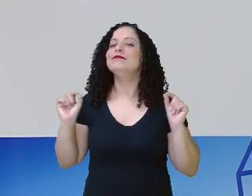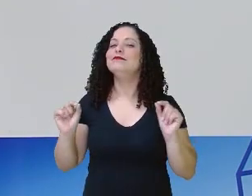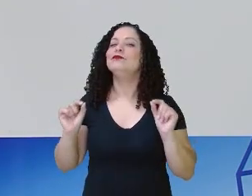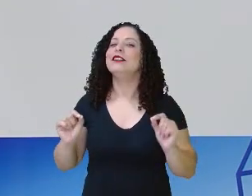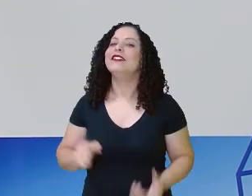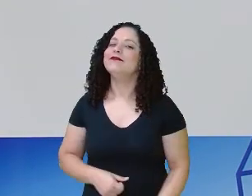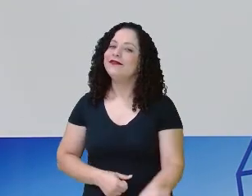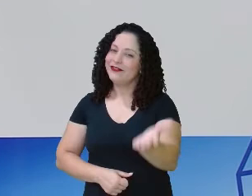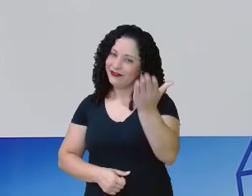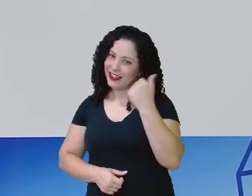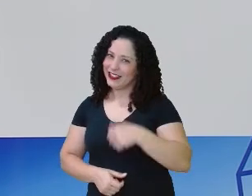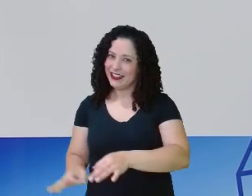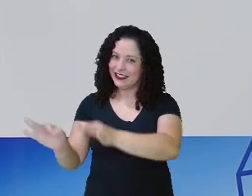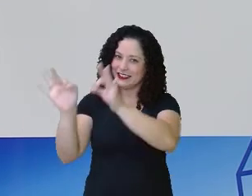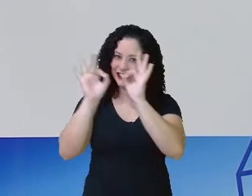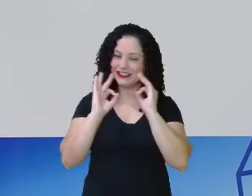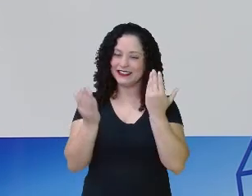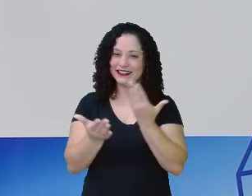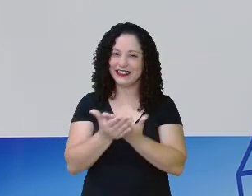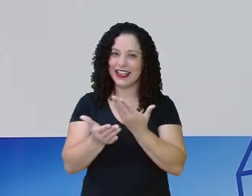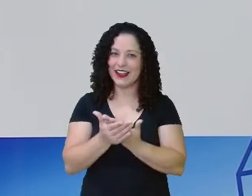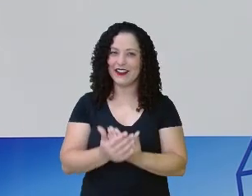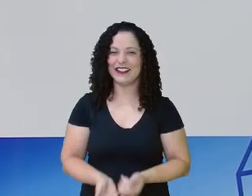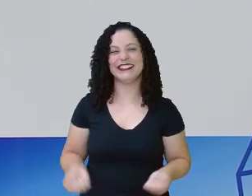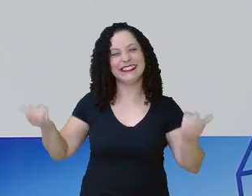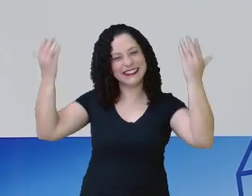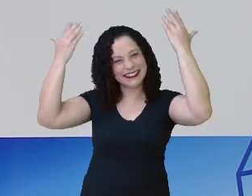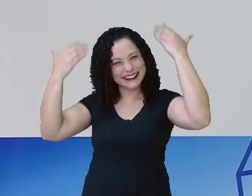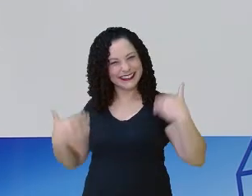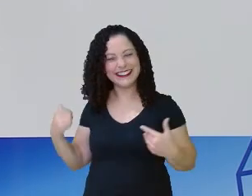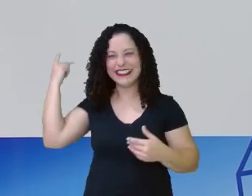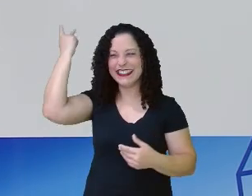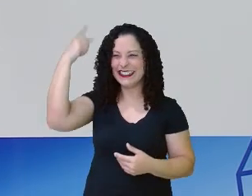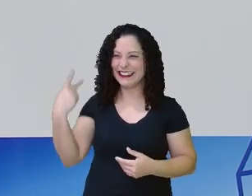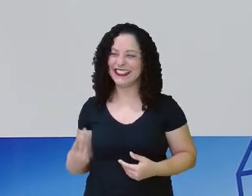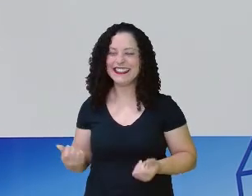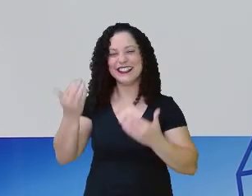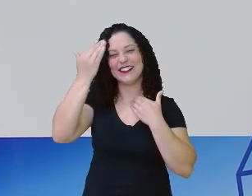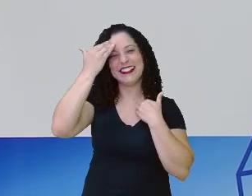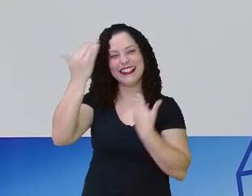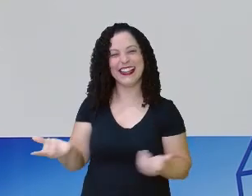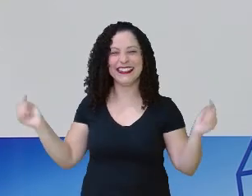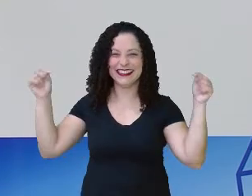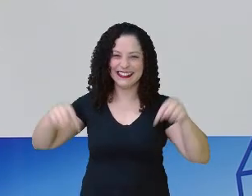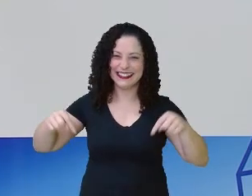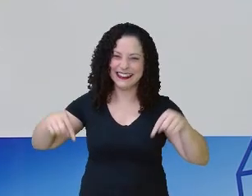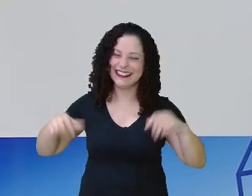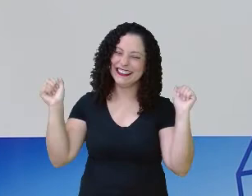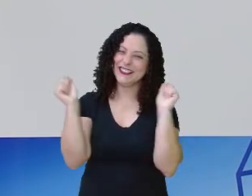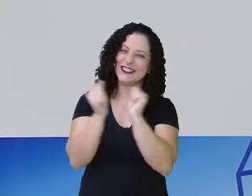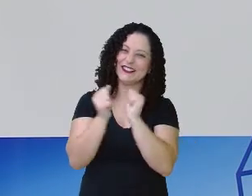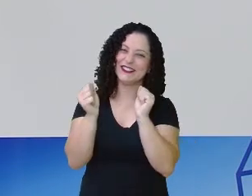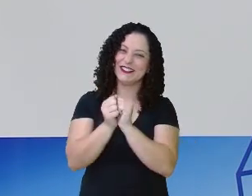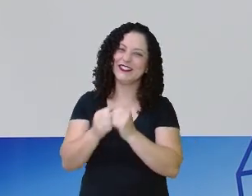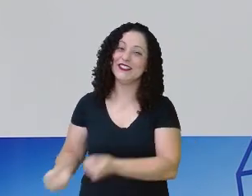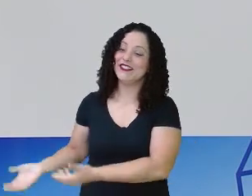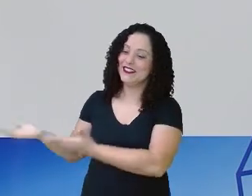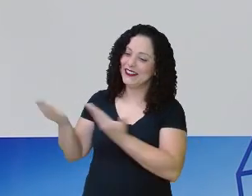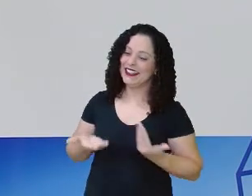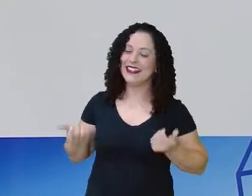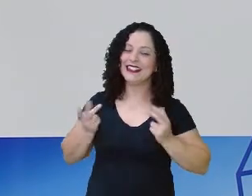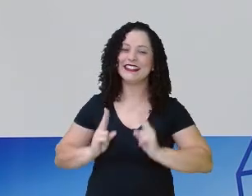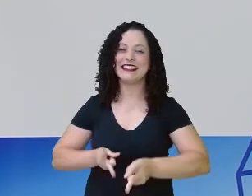está convidado para assistir a aula. Princesa Kézia, muito obrigada por estar aqui com a gente hoje. Venha